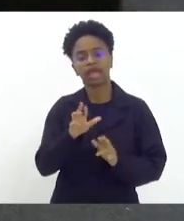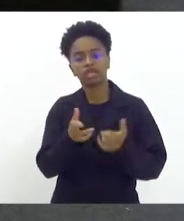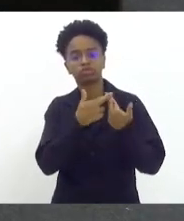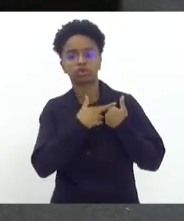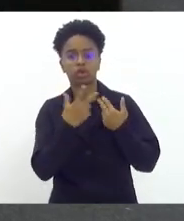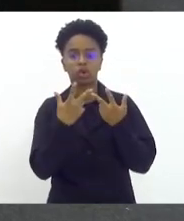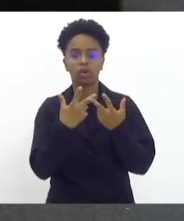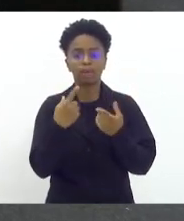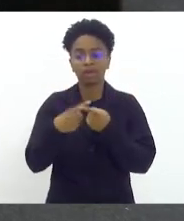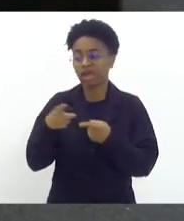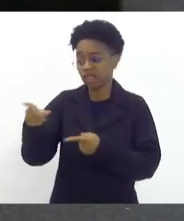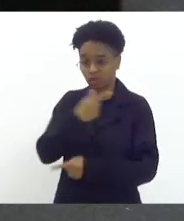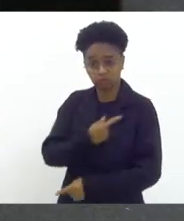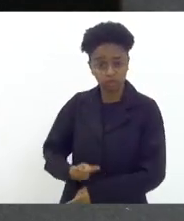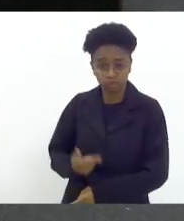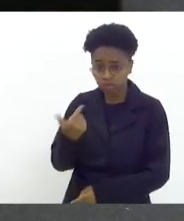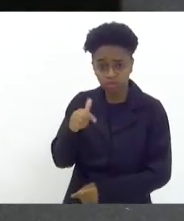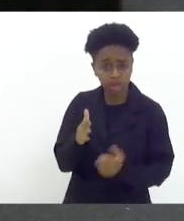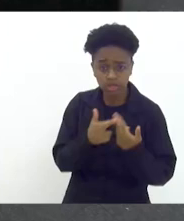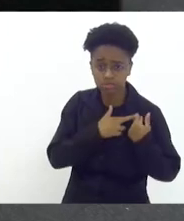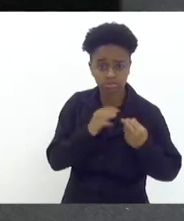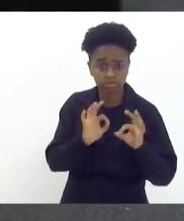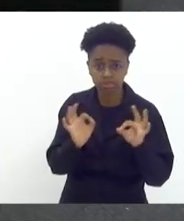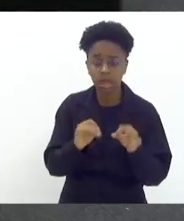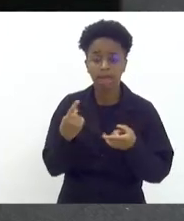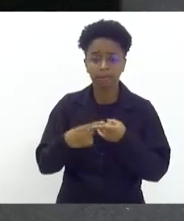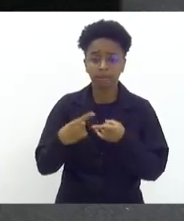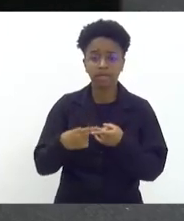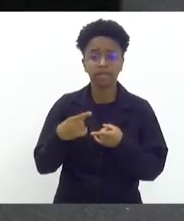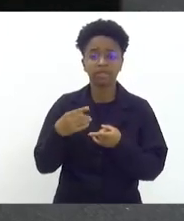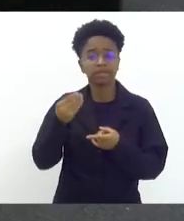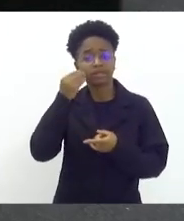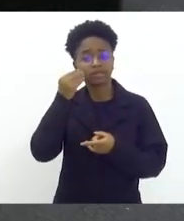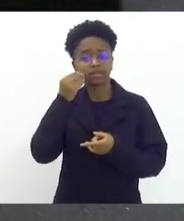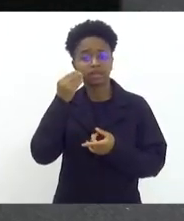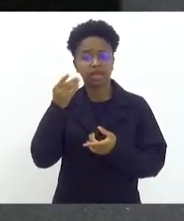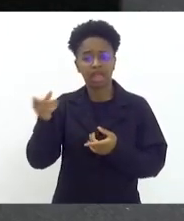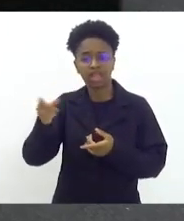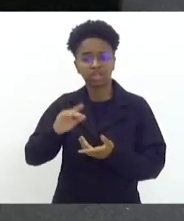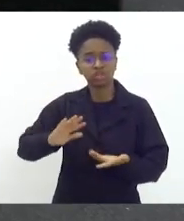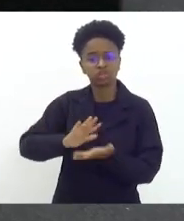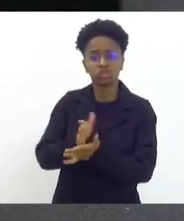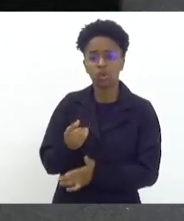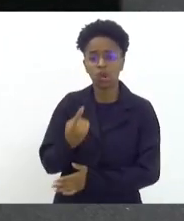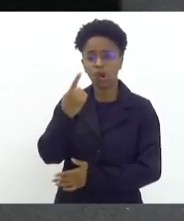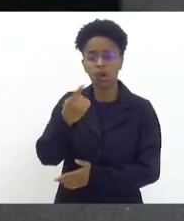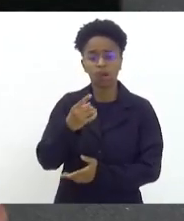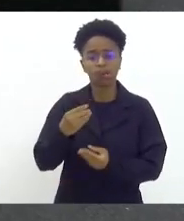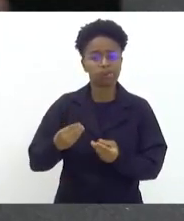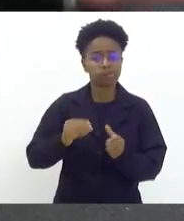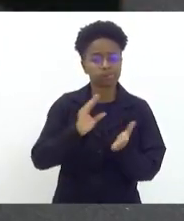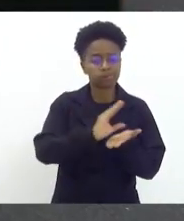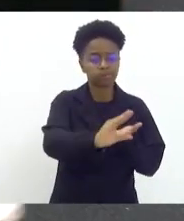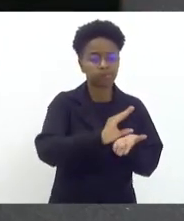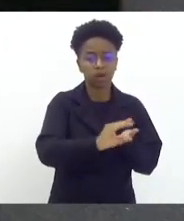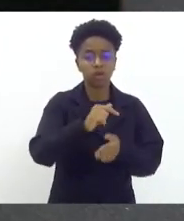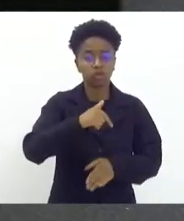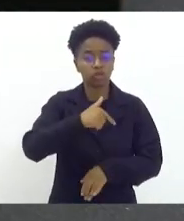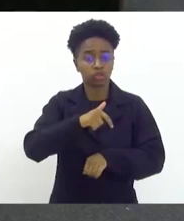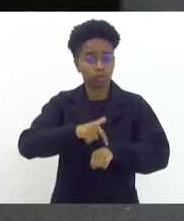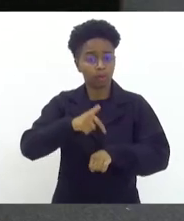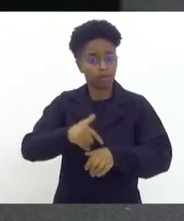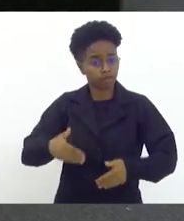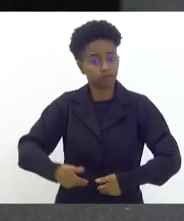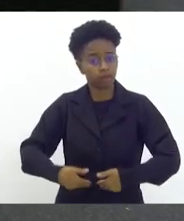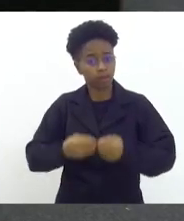não teve de acabar com o governo acabar com o único programa de transferência de renda do governo no momento que a fome ainda